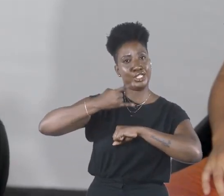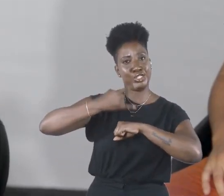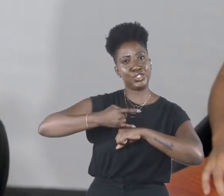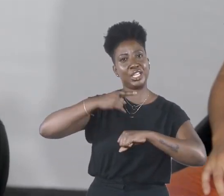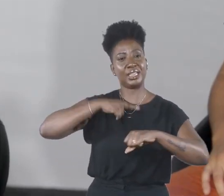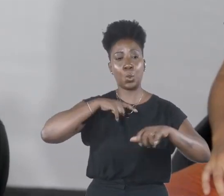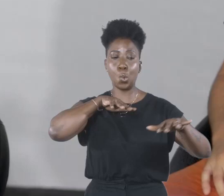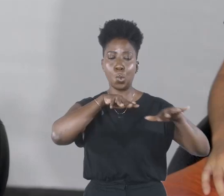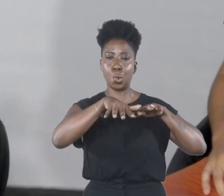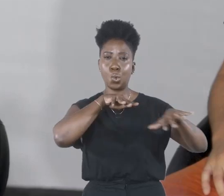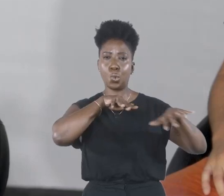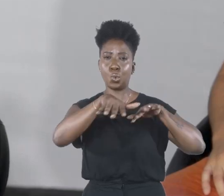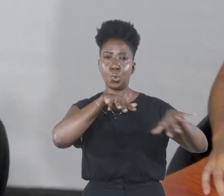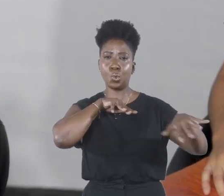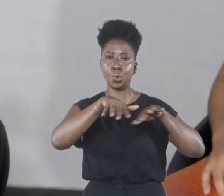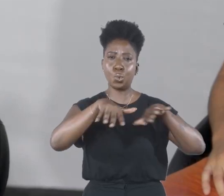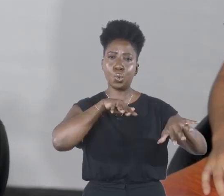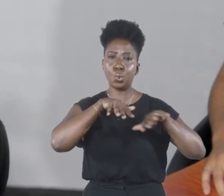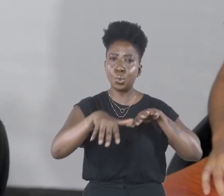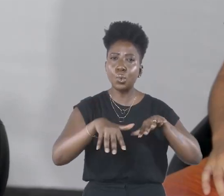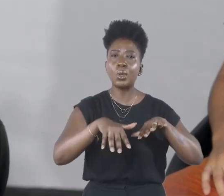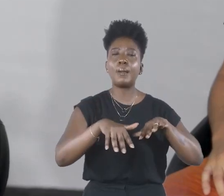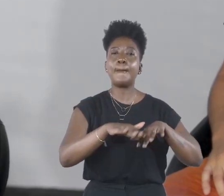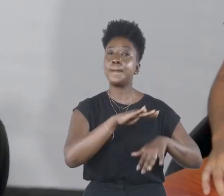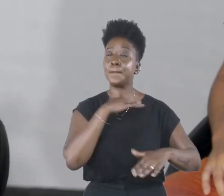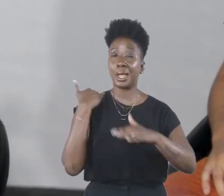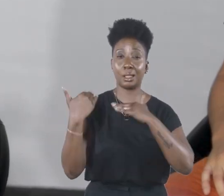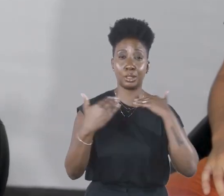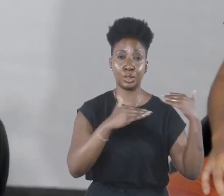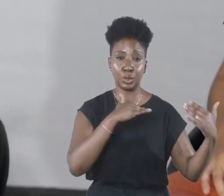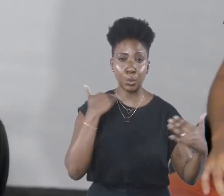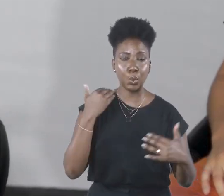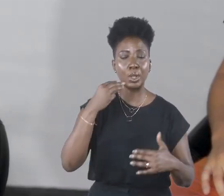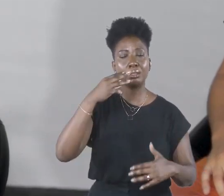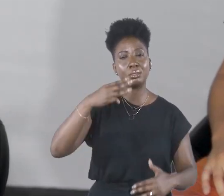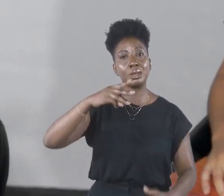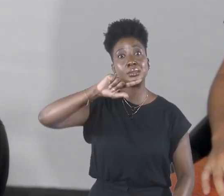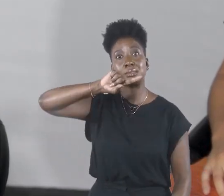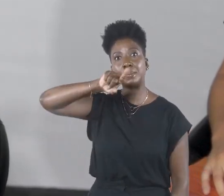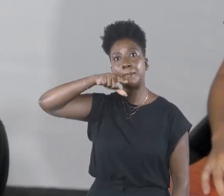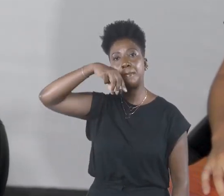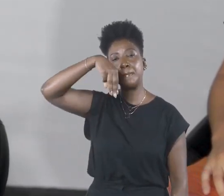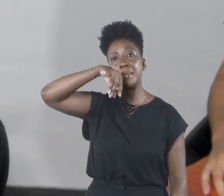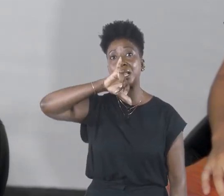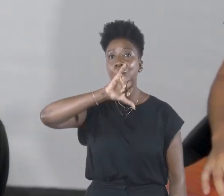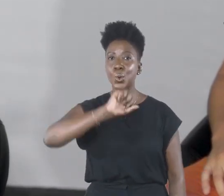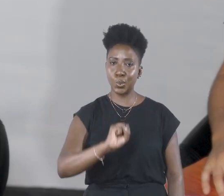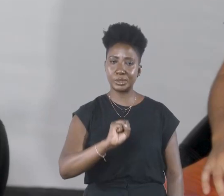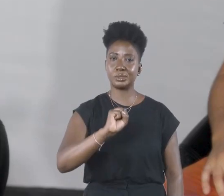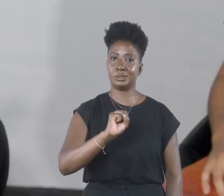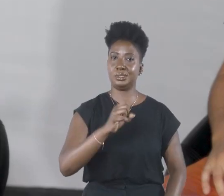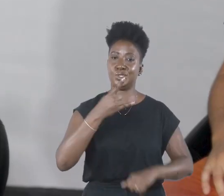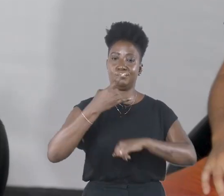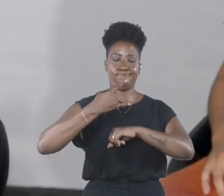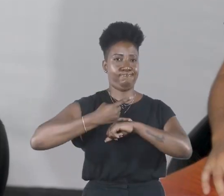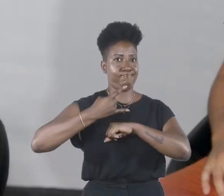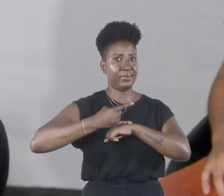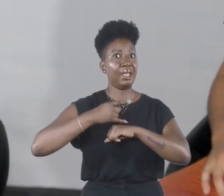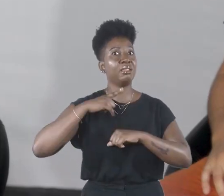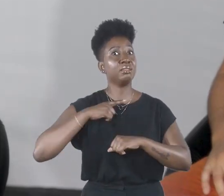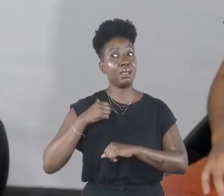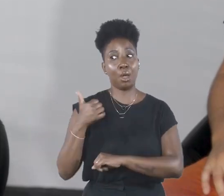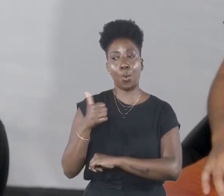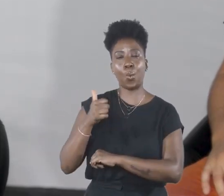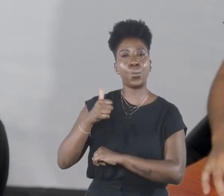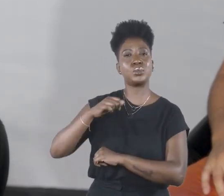em 2010. Esse terremoto matava 3 milhões de haitianos. Para quem não sabe, Haiti é um país